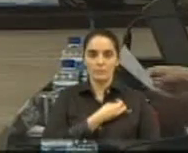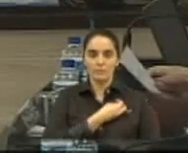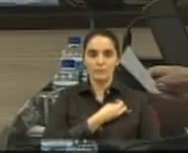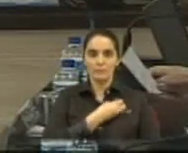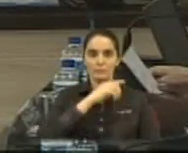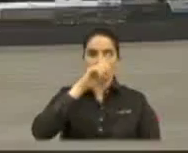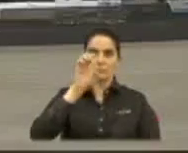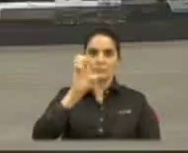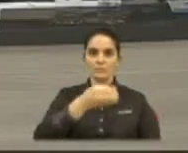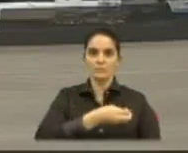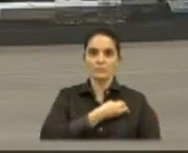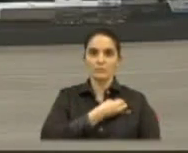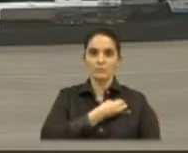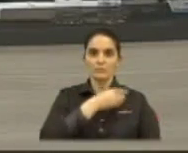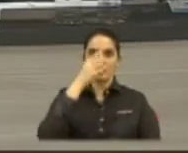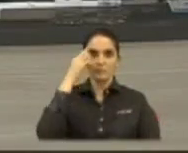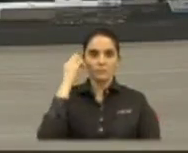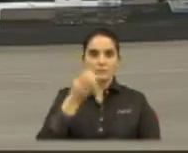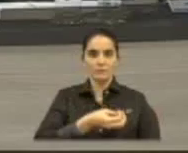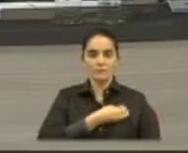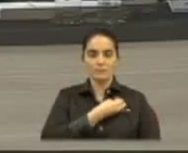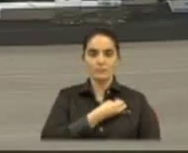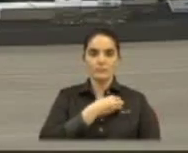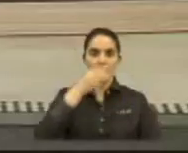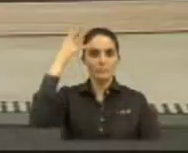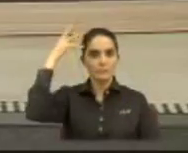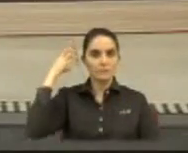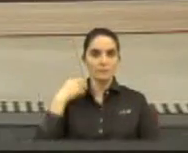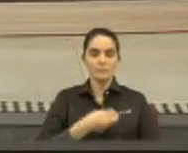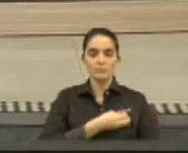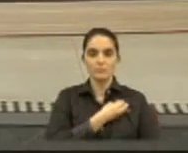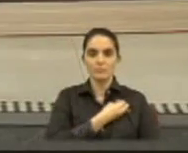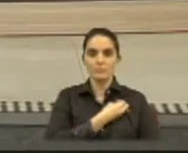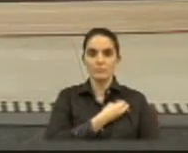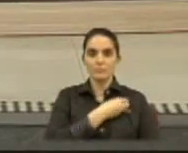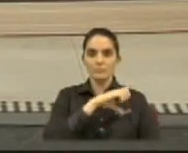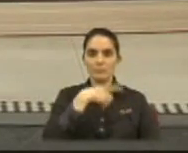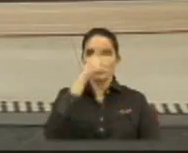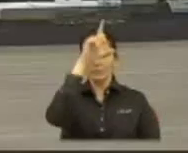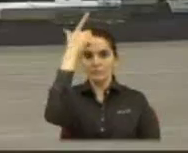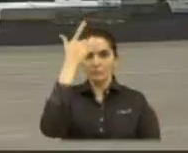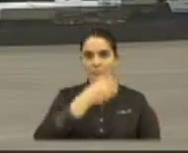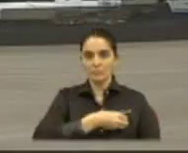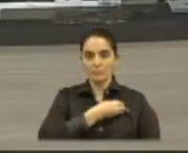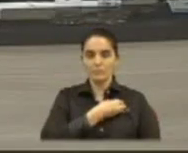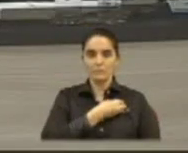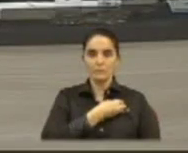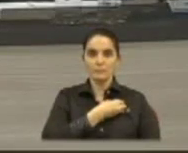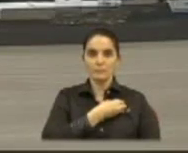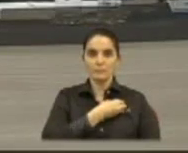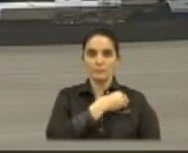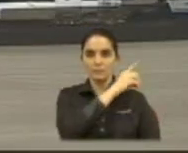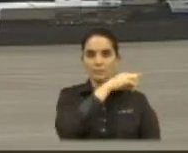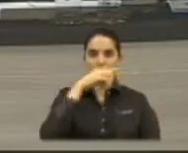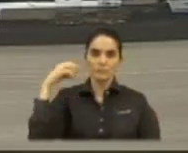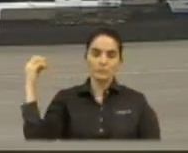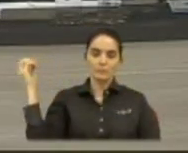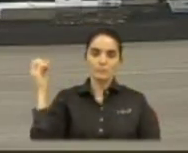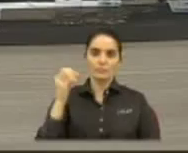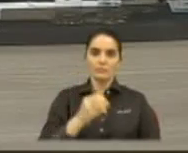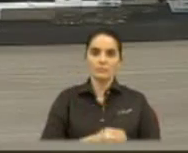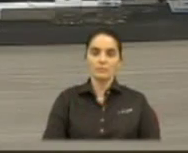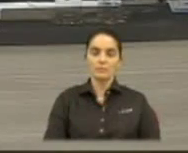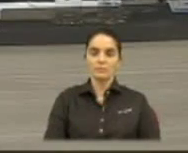Zé Damix. Presente. Dr. Júlio. Presente. Lubogo. Presente. Luizinho da Casa Quil. Presente. Doutora Mayra da Costa.